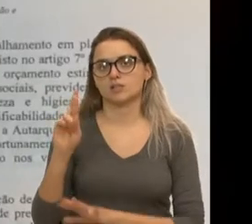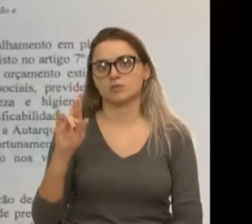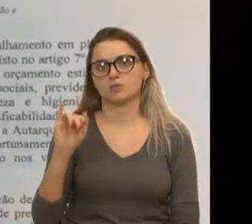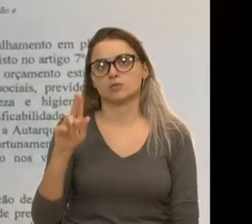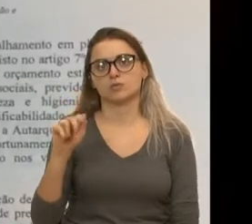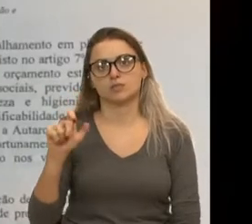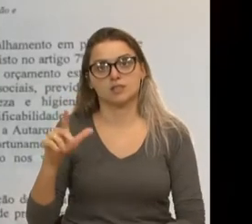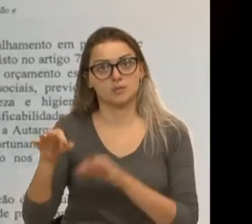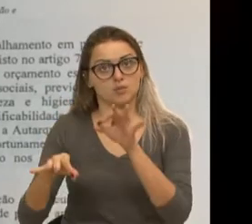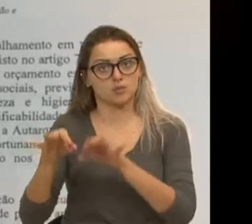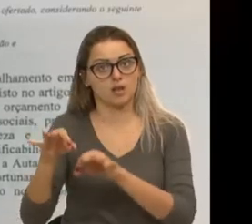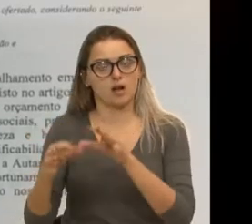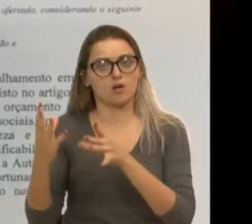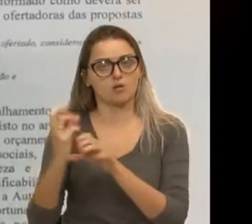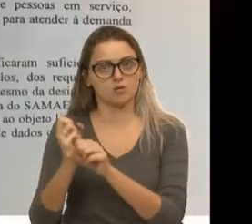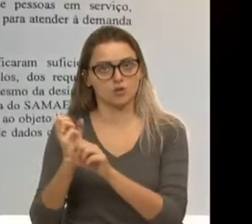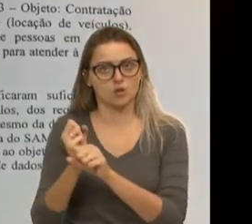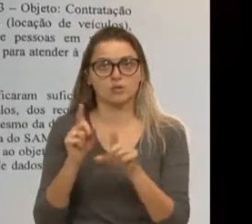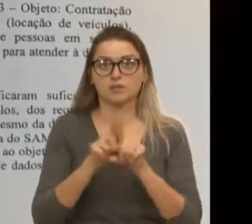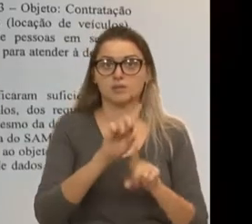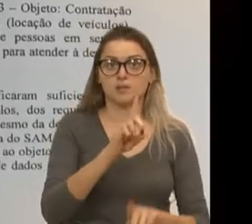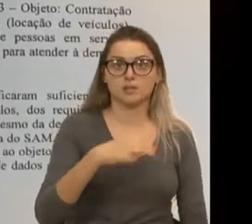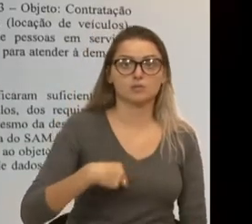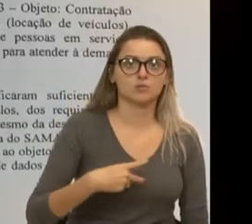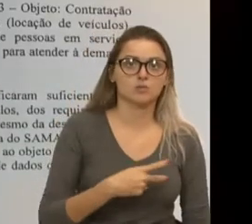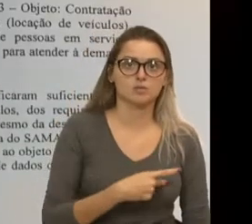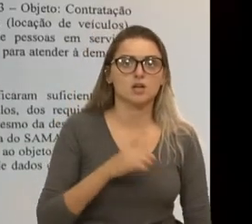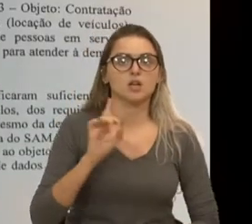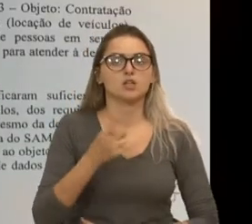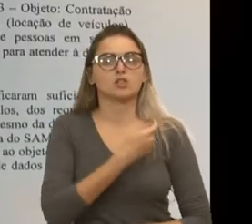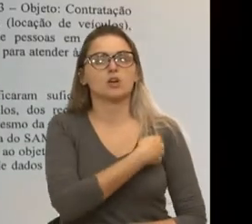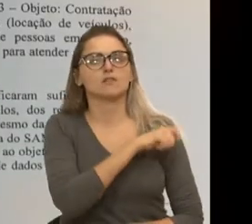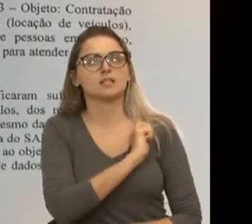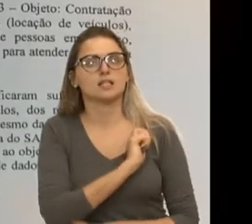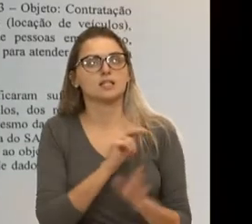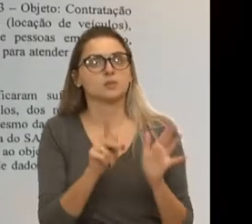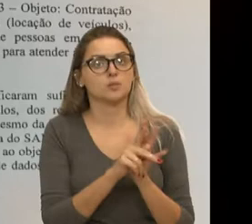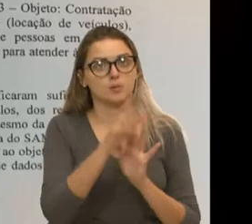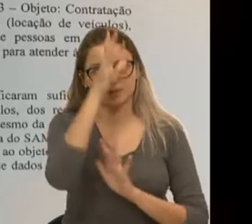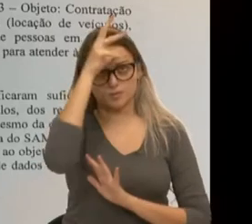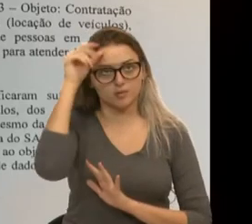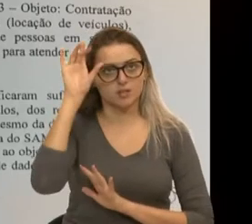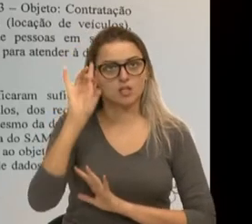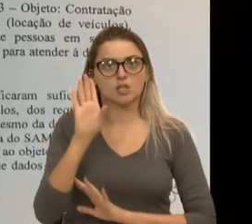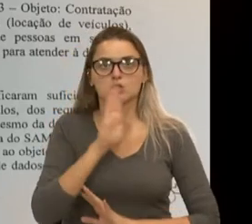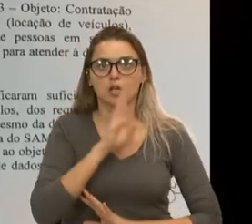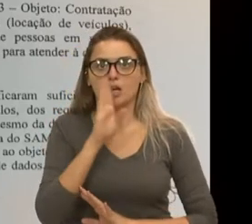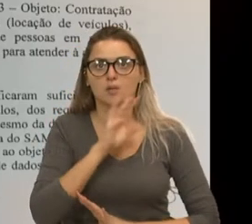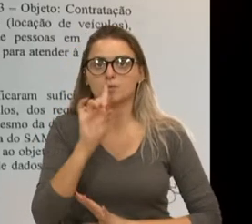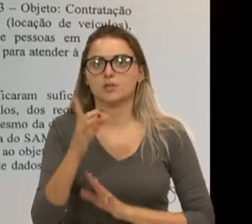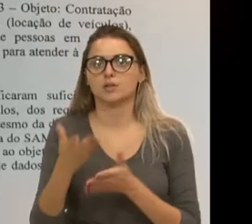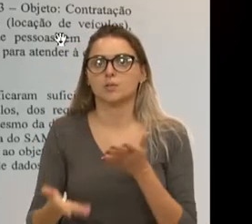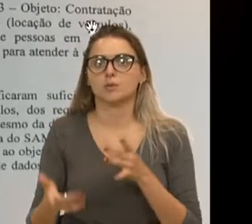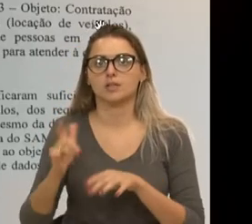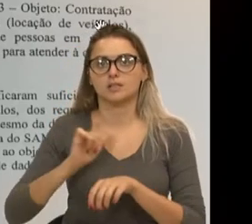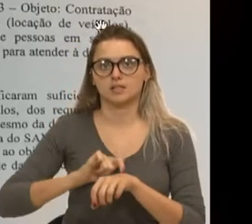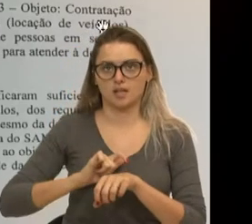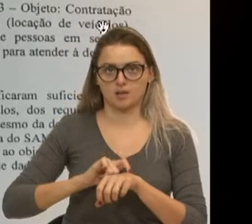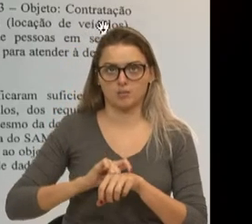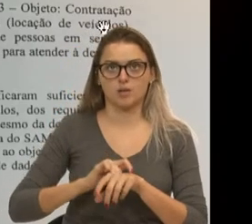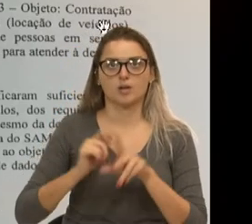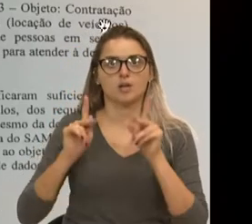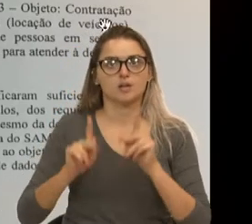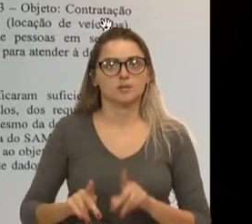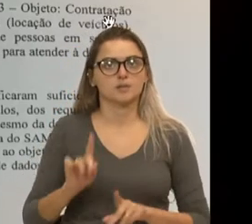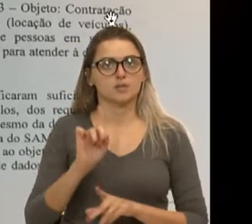e nem do Ministério Público. Estou só falando do setor de auditoria. Mas, para ser rápido e não perder tempo, o pessoal não